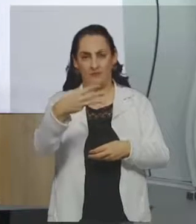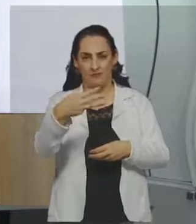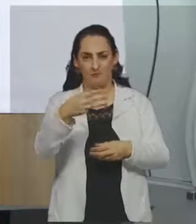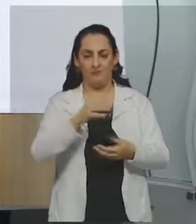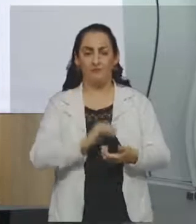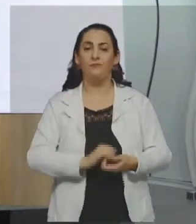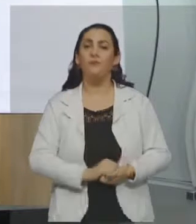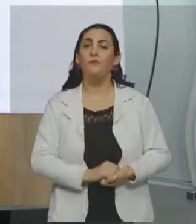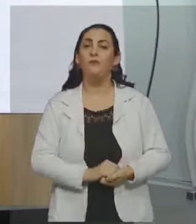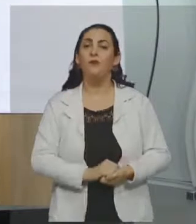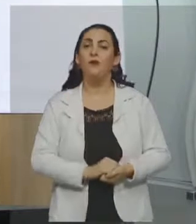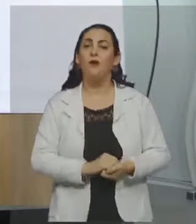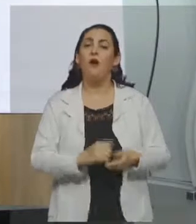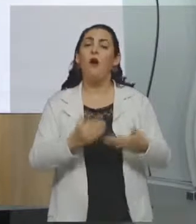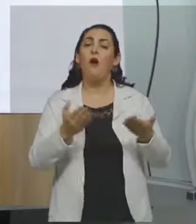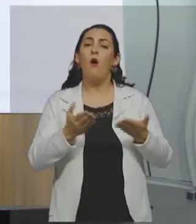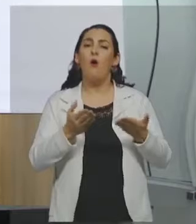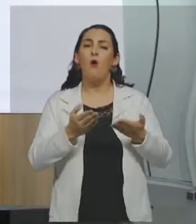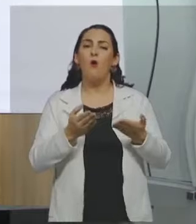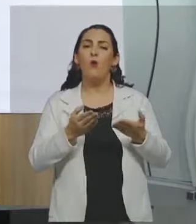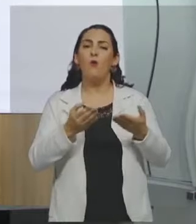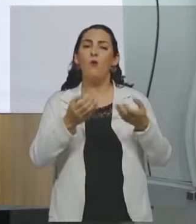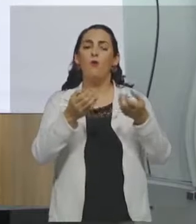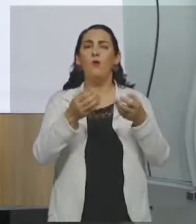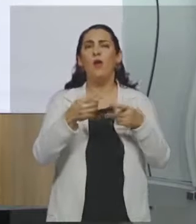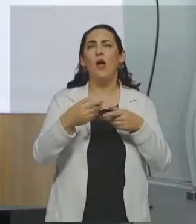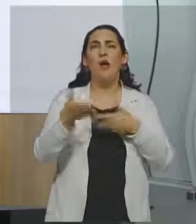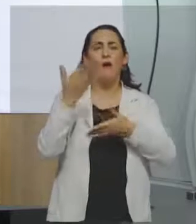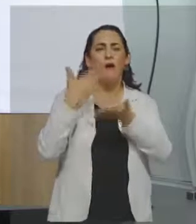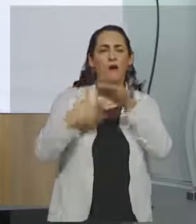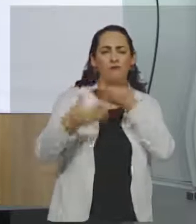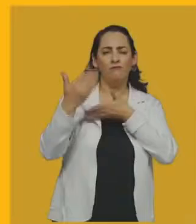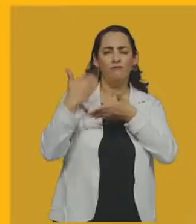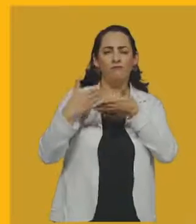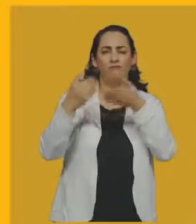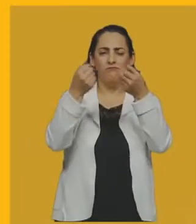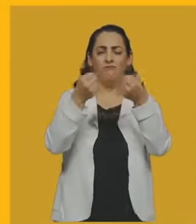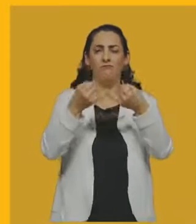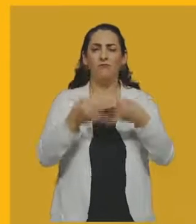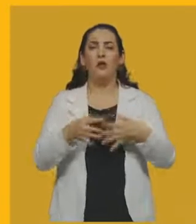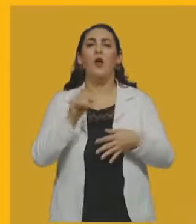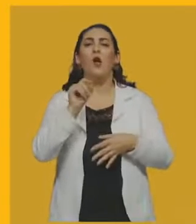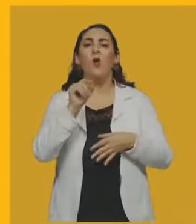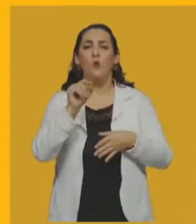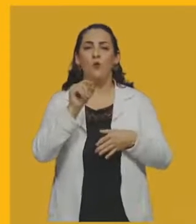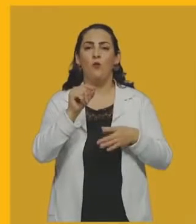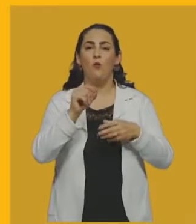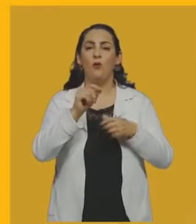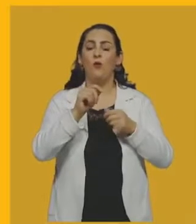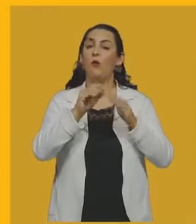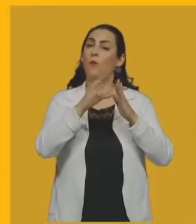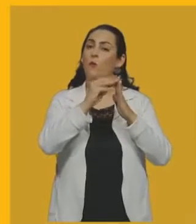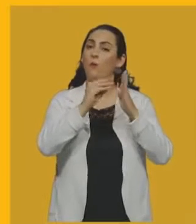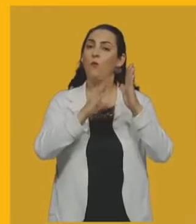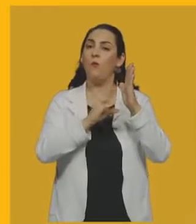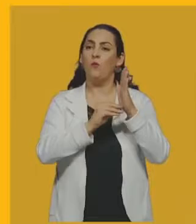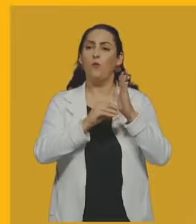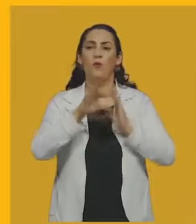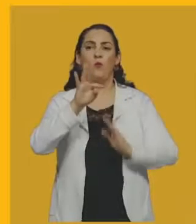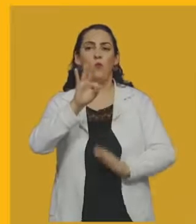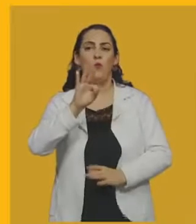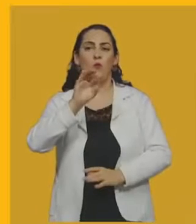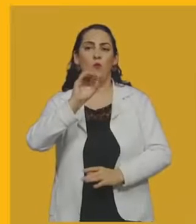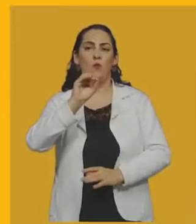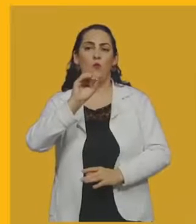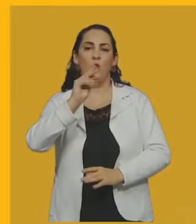paramos no modelo atômico de Thomson. Nós vimos que ele era capaz de sanar os experimentos elétricos que tinha